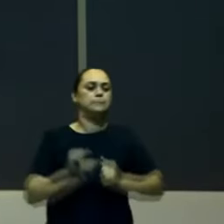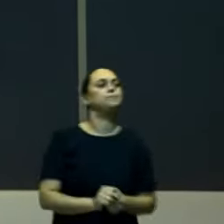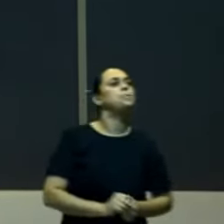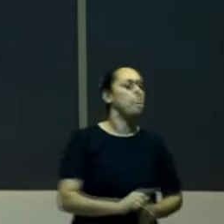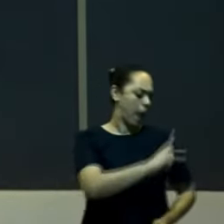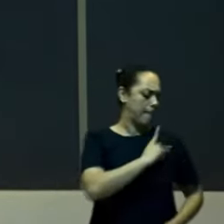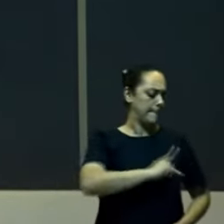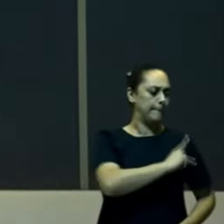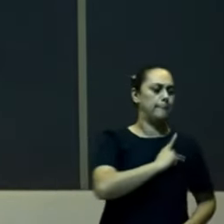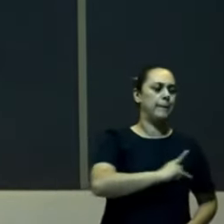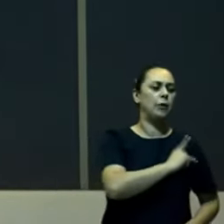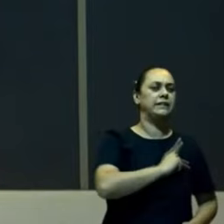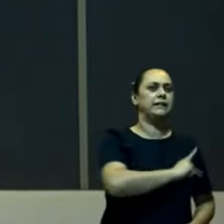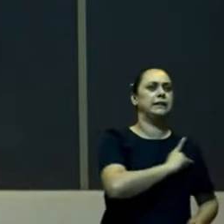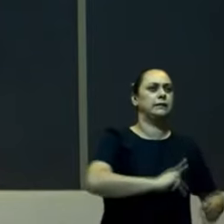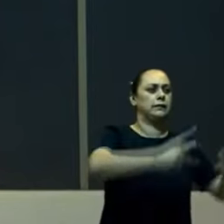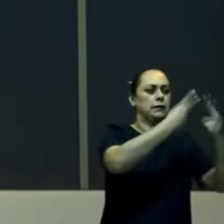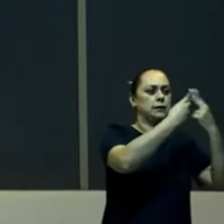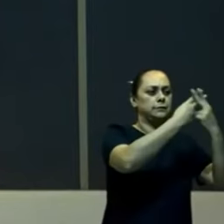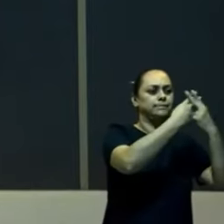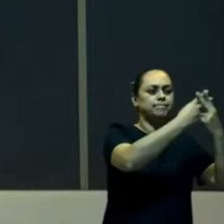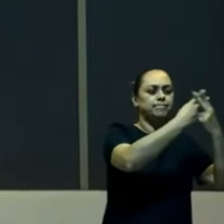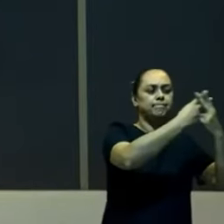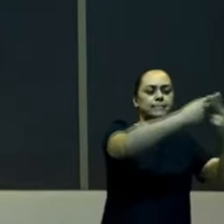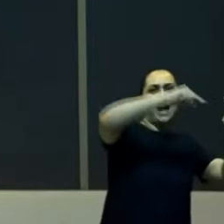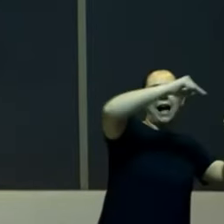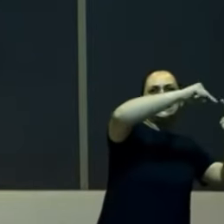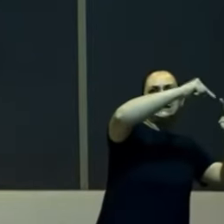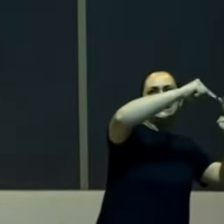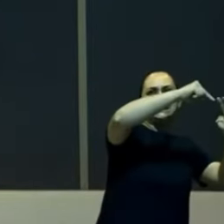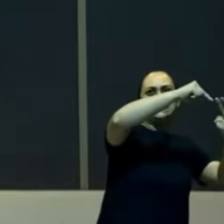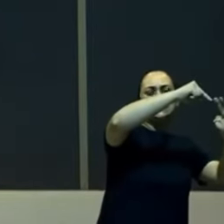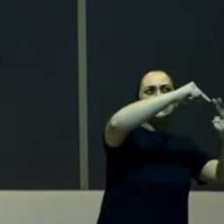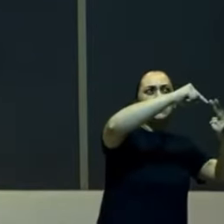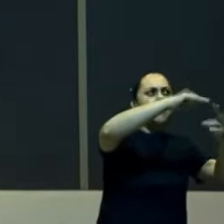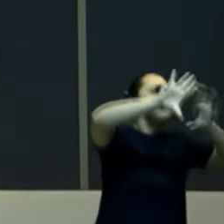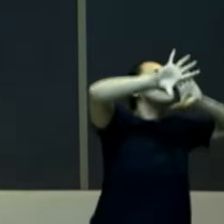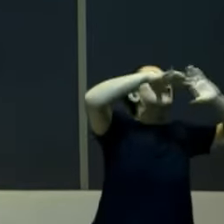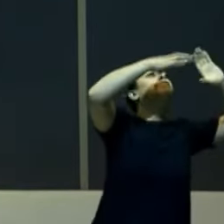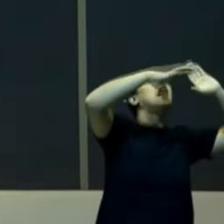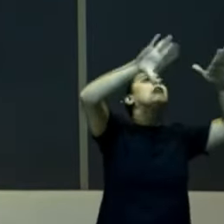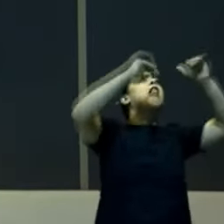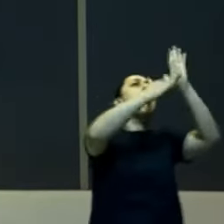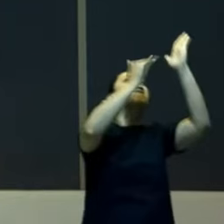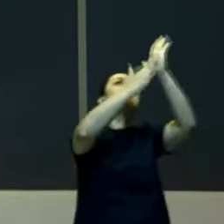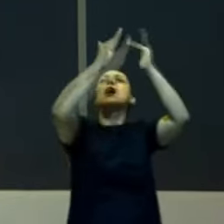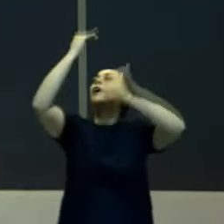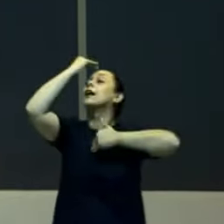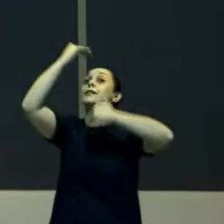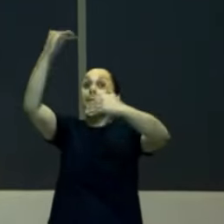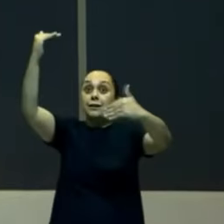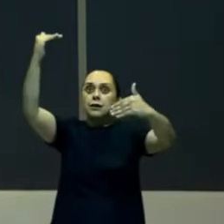portas da cela se abriram. O carcereiro fica muito preocupado, a ponto de tirar a sua